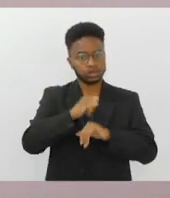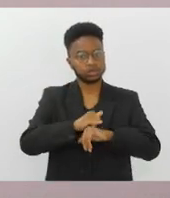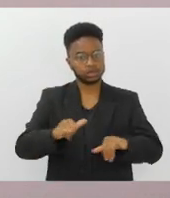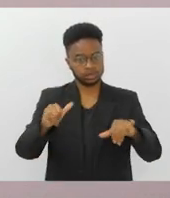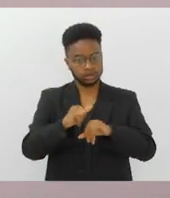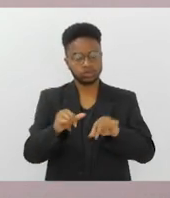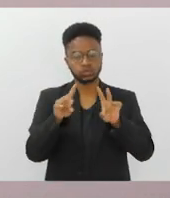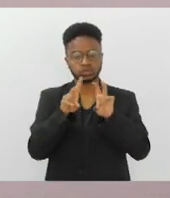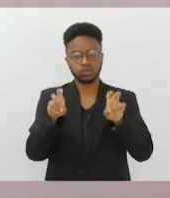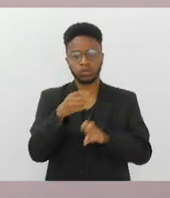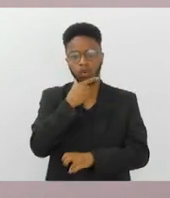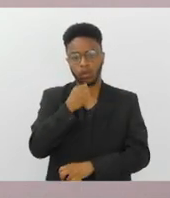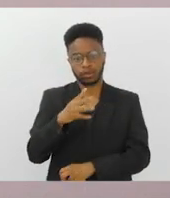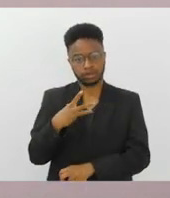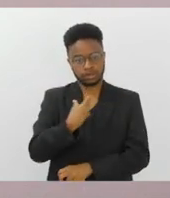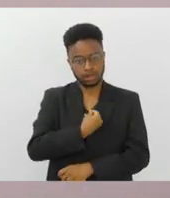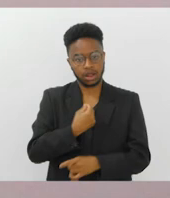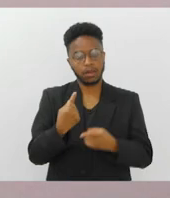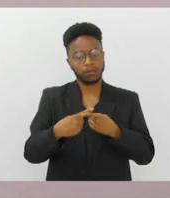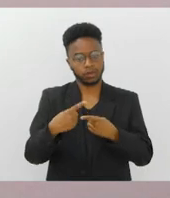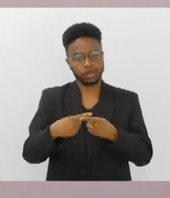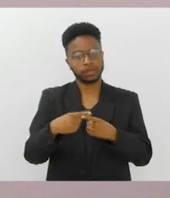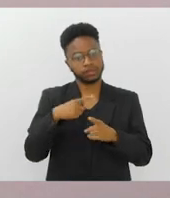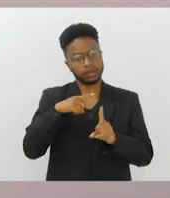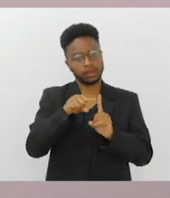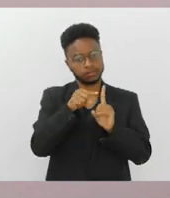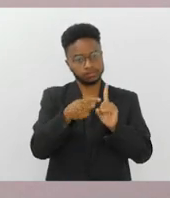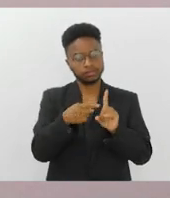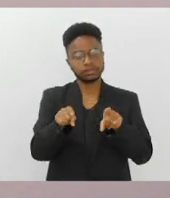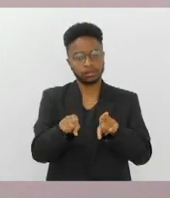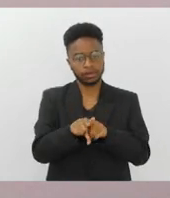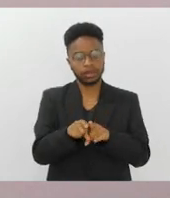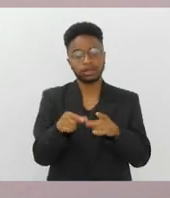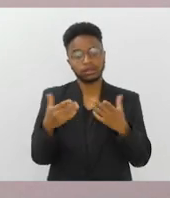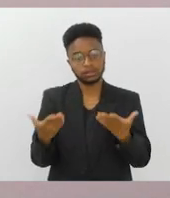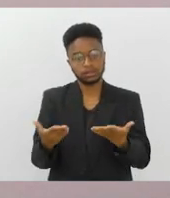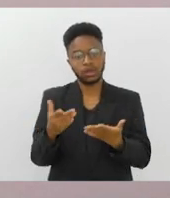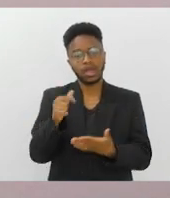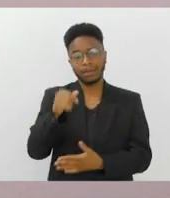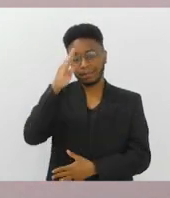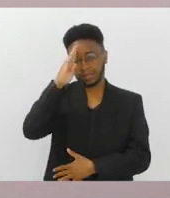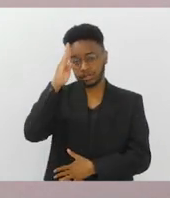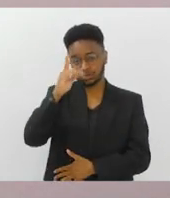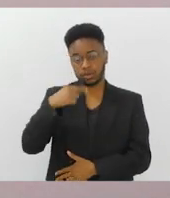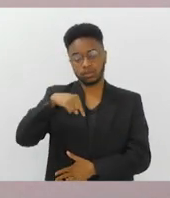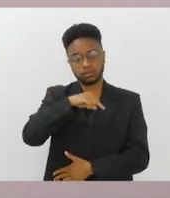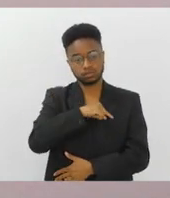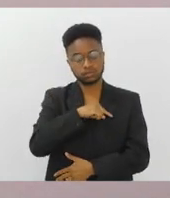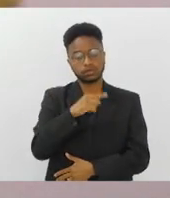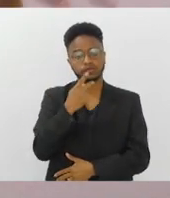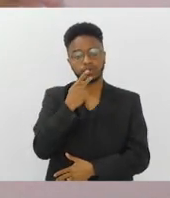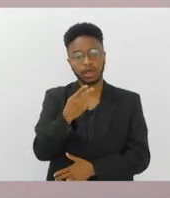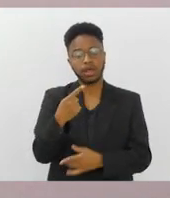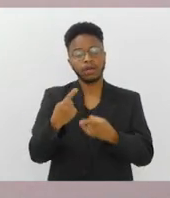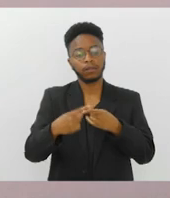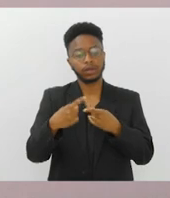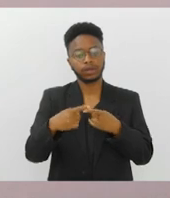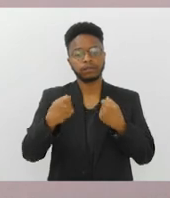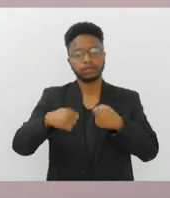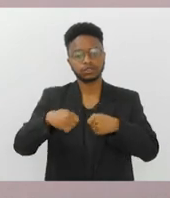falar dos homens trans que gestam. E é central para que a gente possa ter a